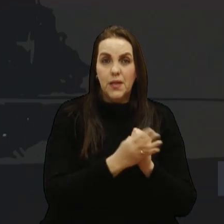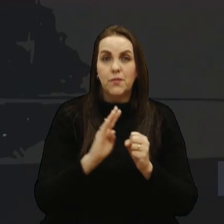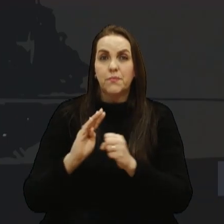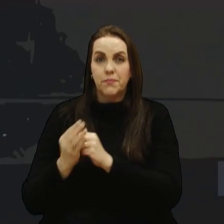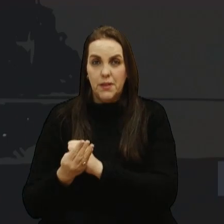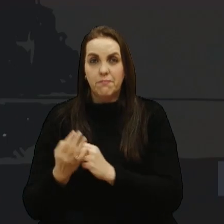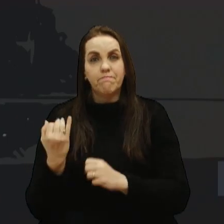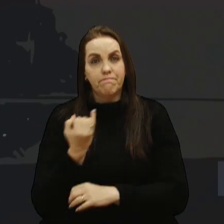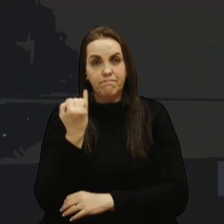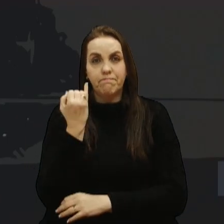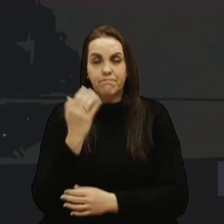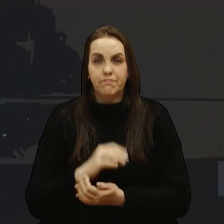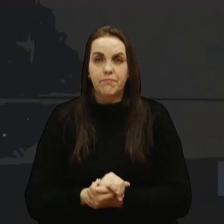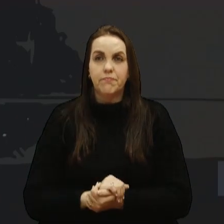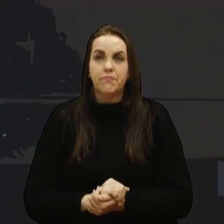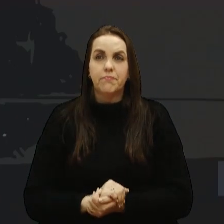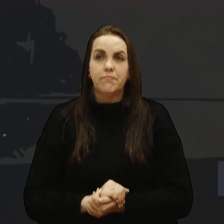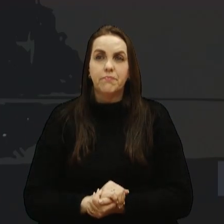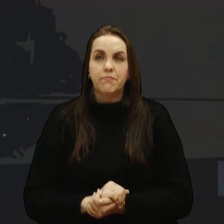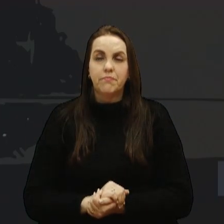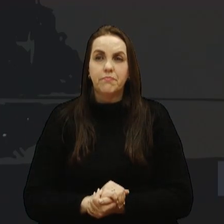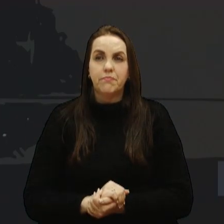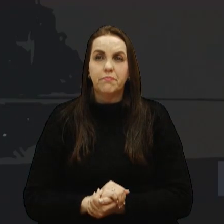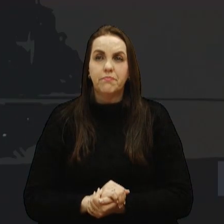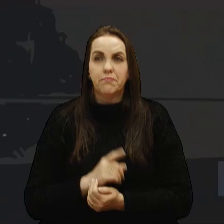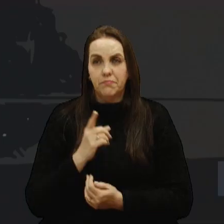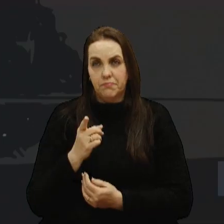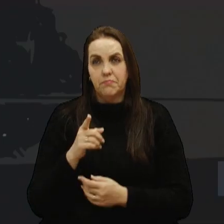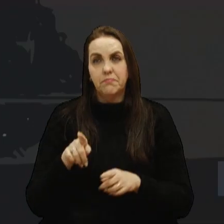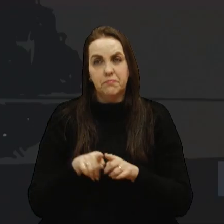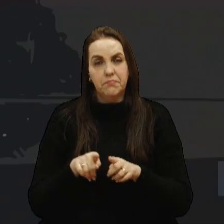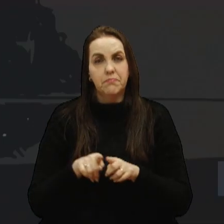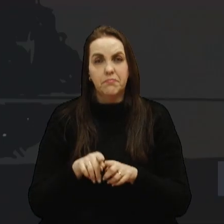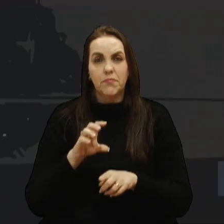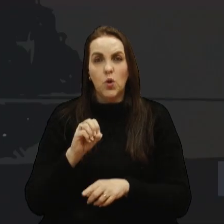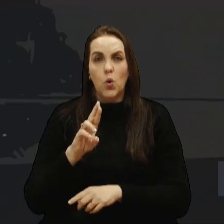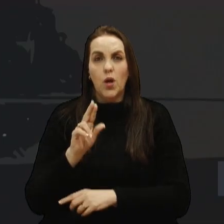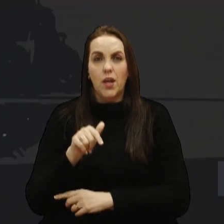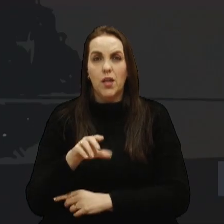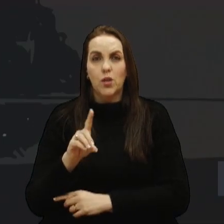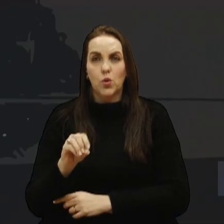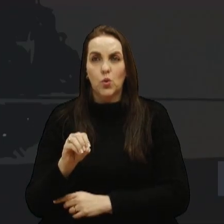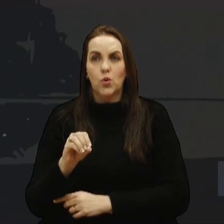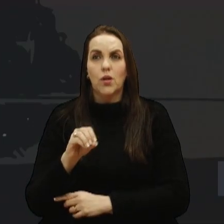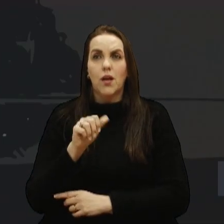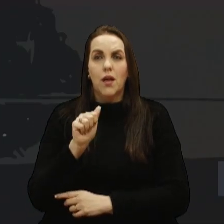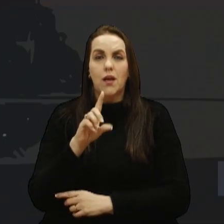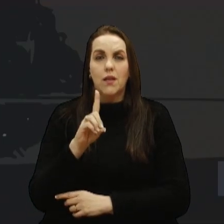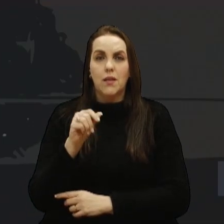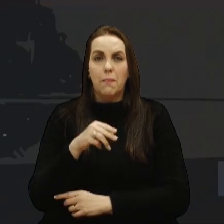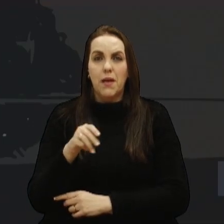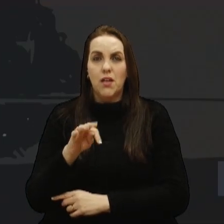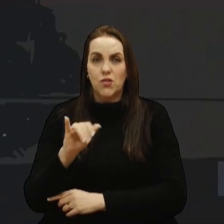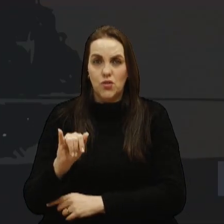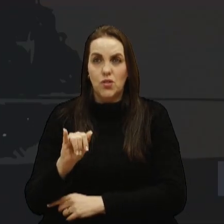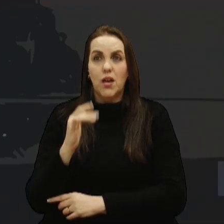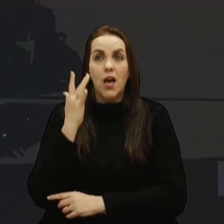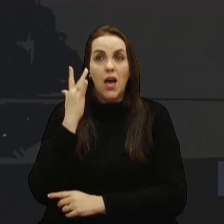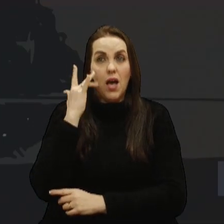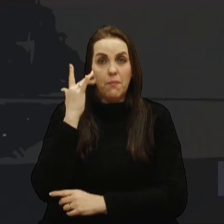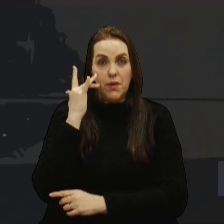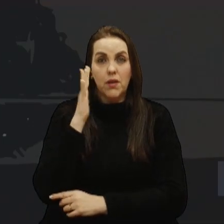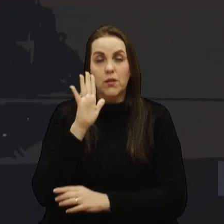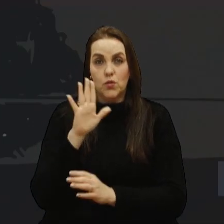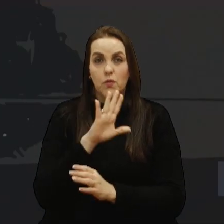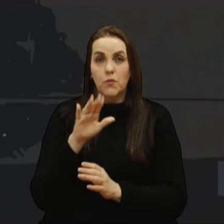importância. Próximo. A própria Orlando Adamate, que amanhã nós estaremos votando aqui a